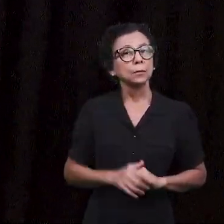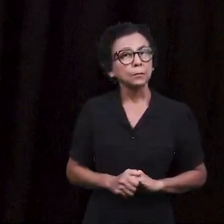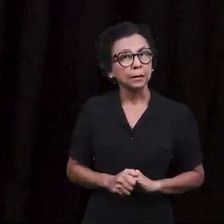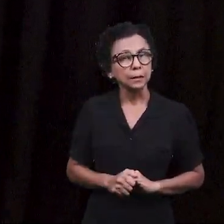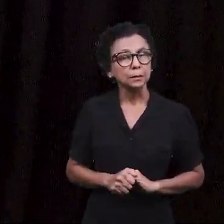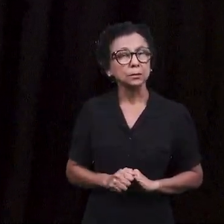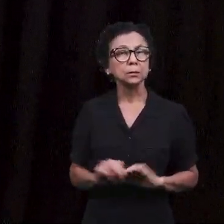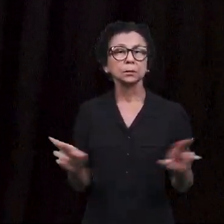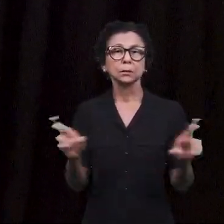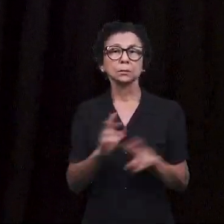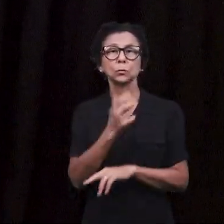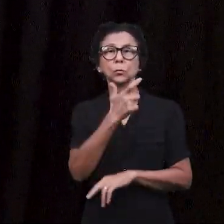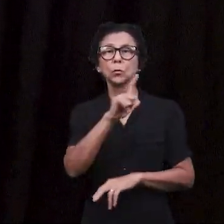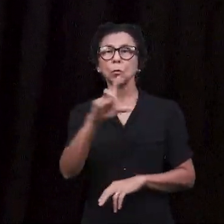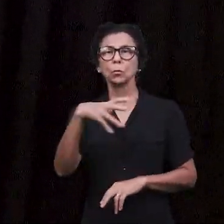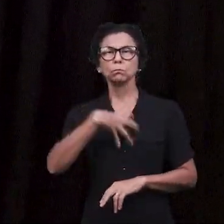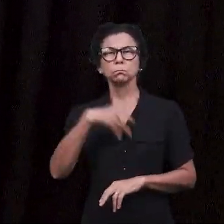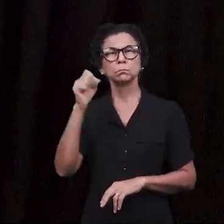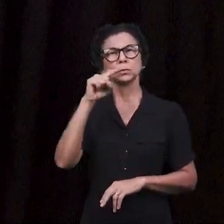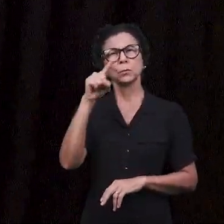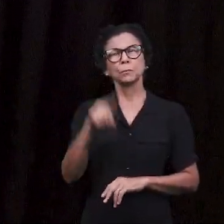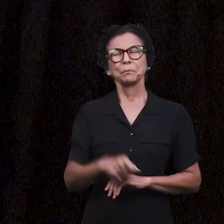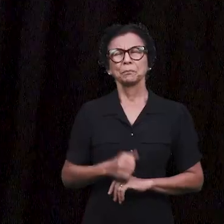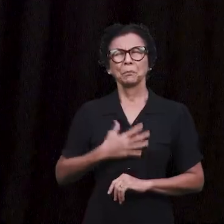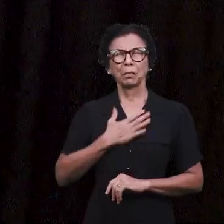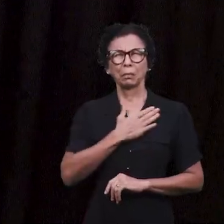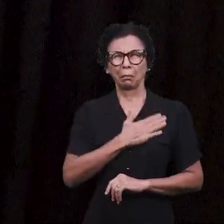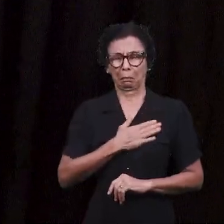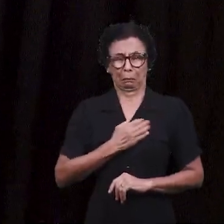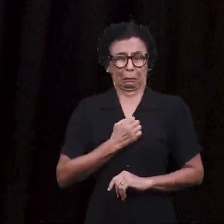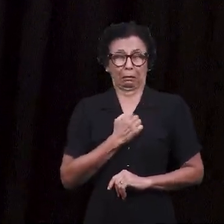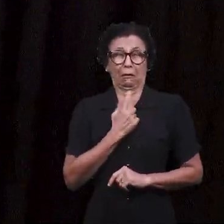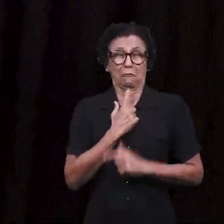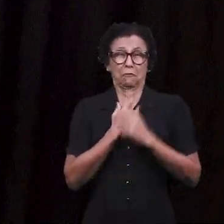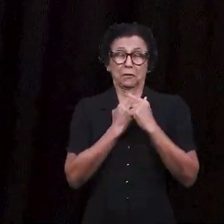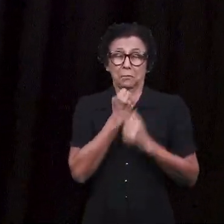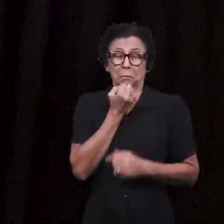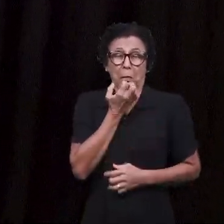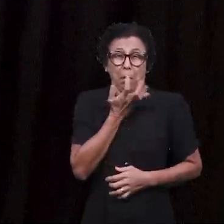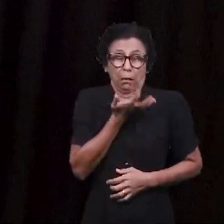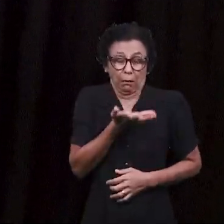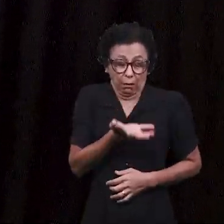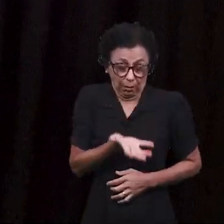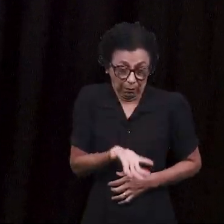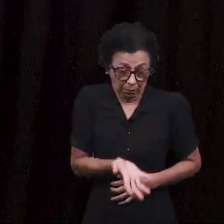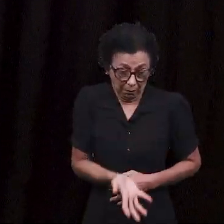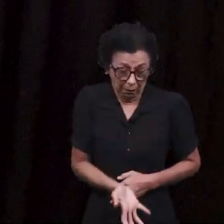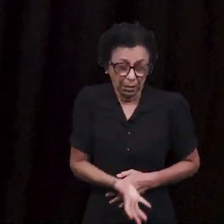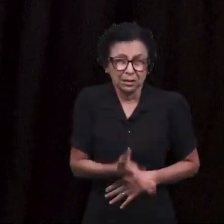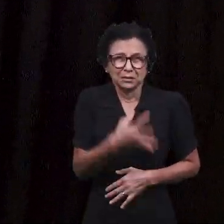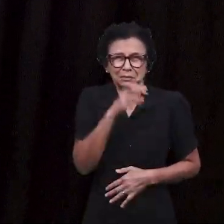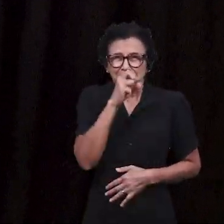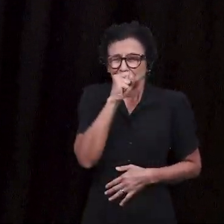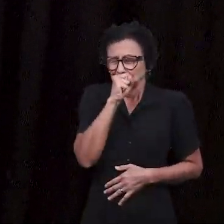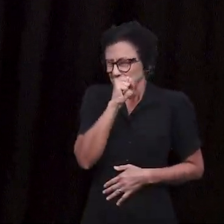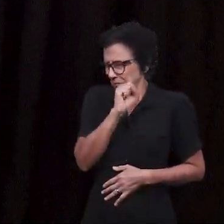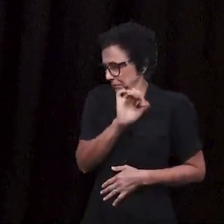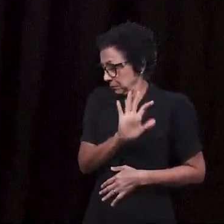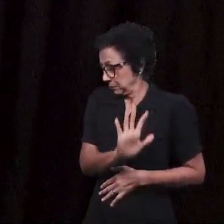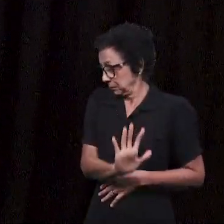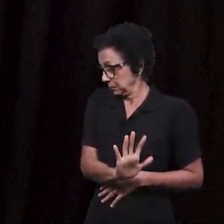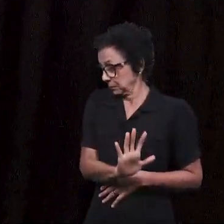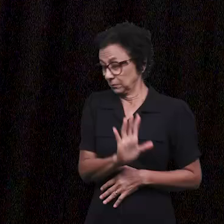outros sintomas que nós abordamos, como os enjoos, as náuseas, esses incômodos para cheiro,